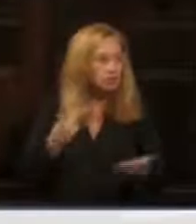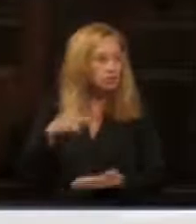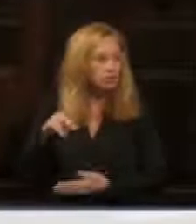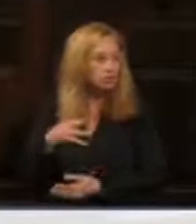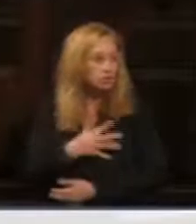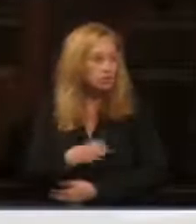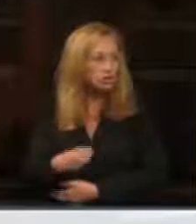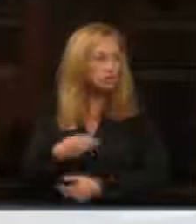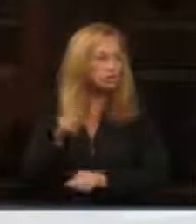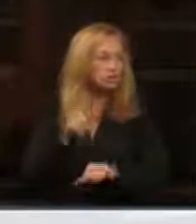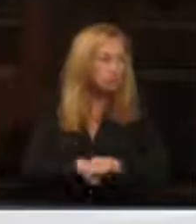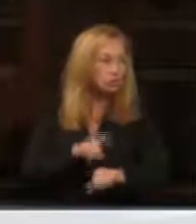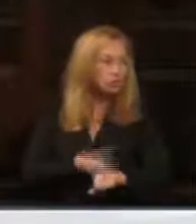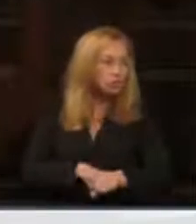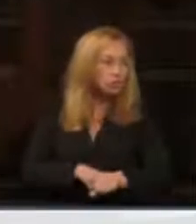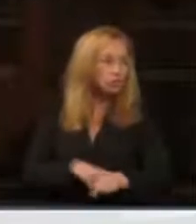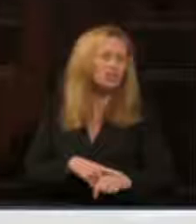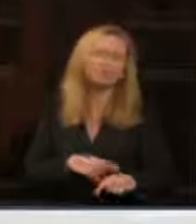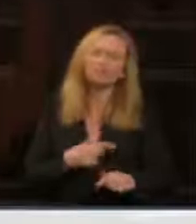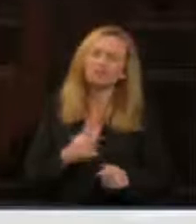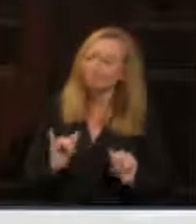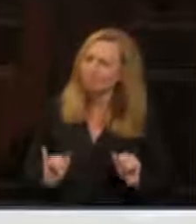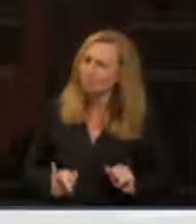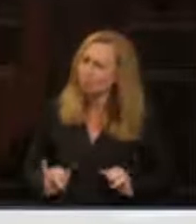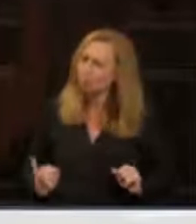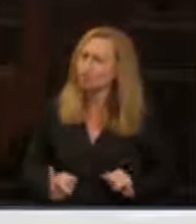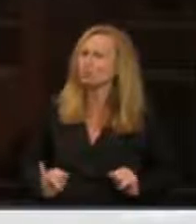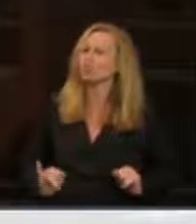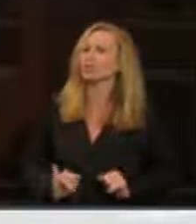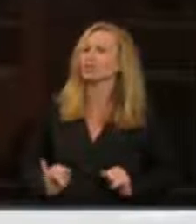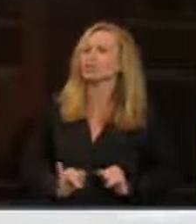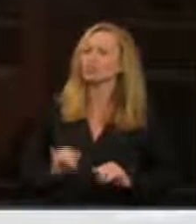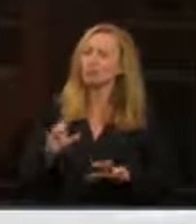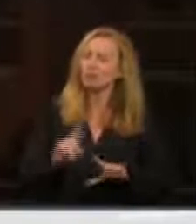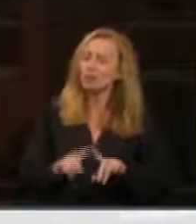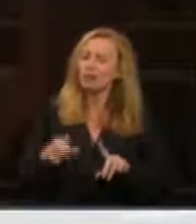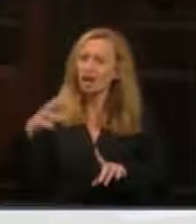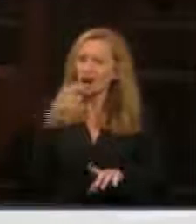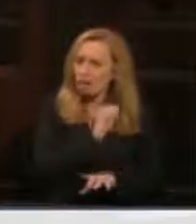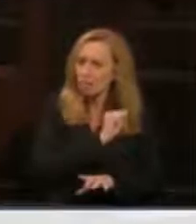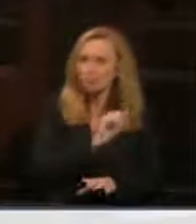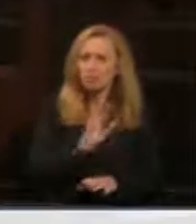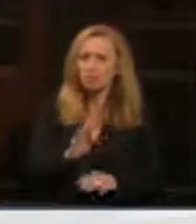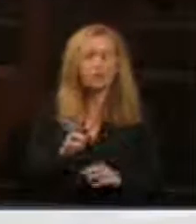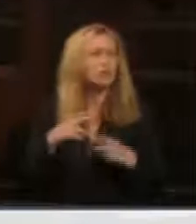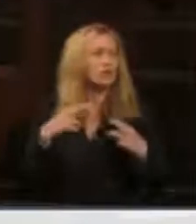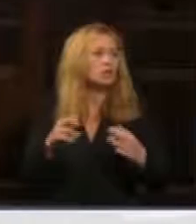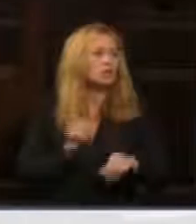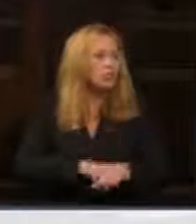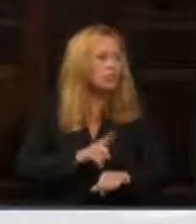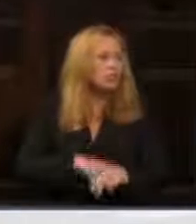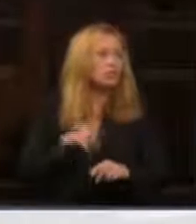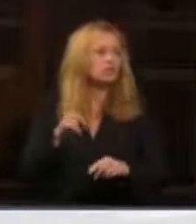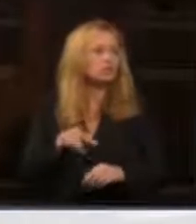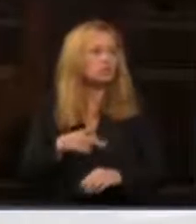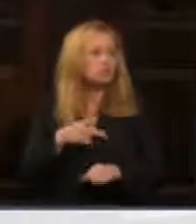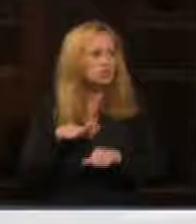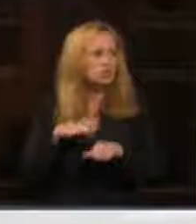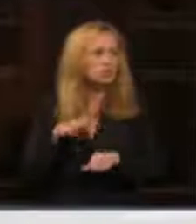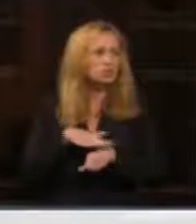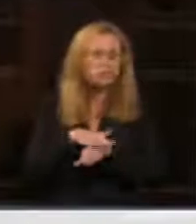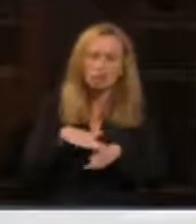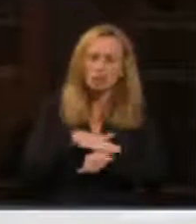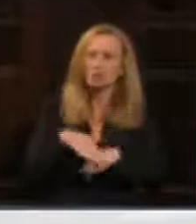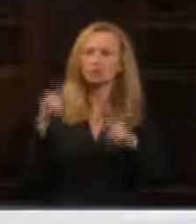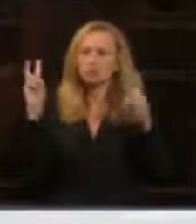nesse momento aí de muita dor, mas de muita urgência, porque é o momento que a gente vai falar disso, e essa